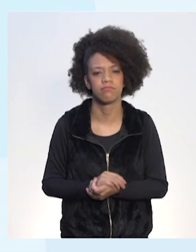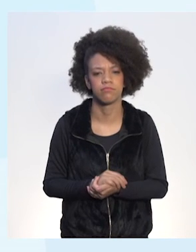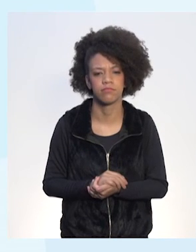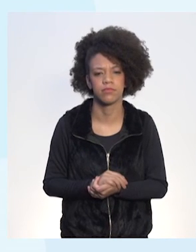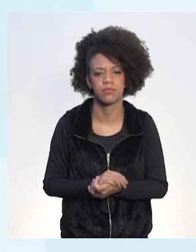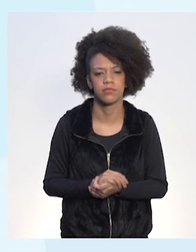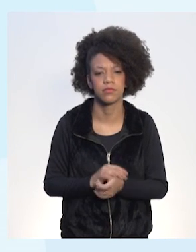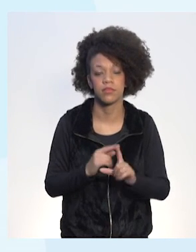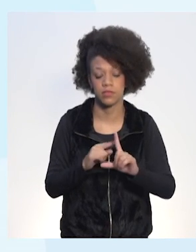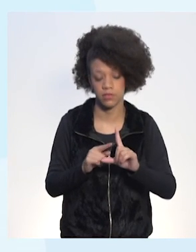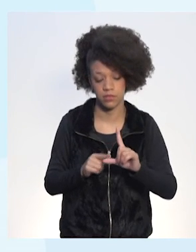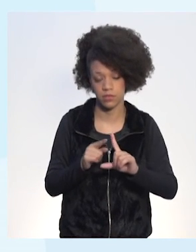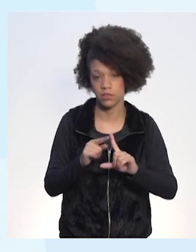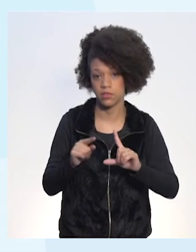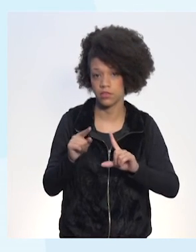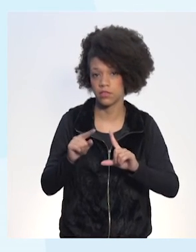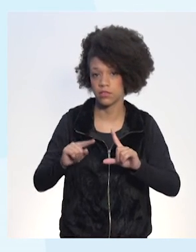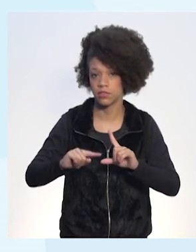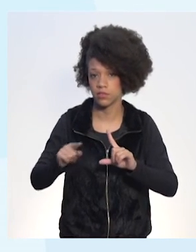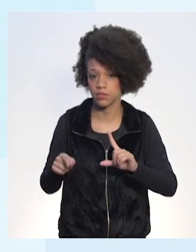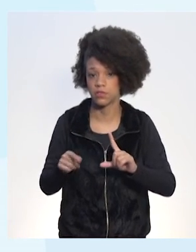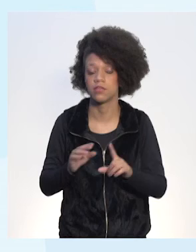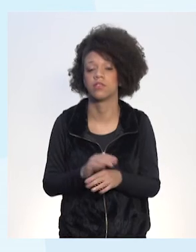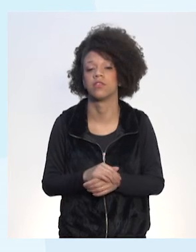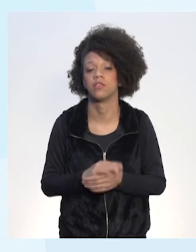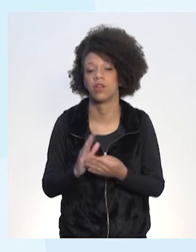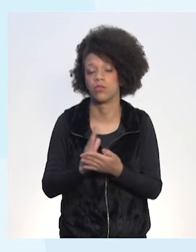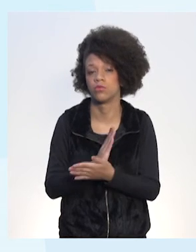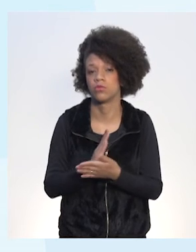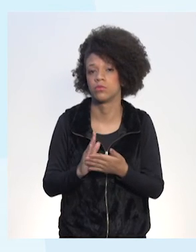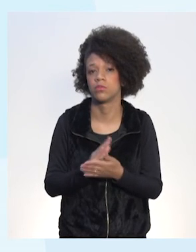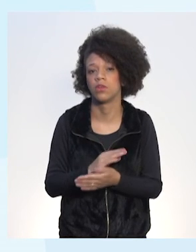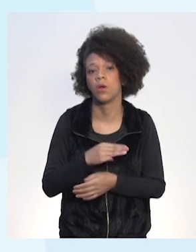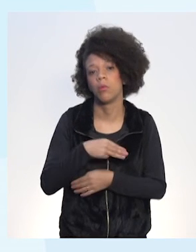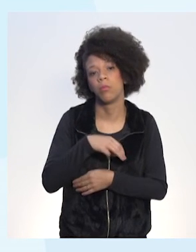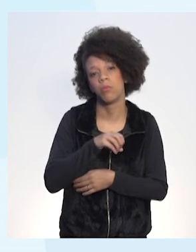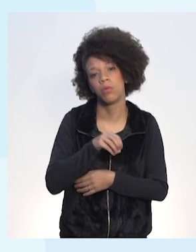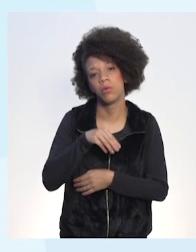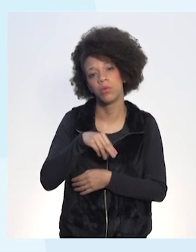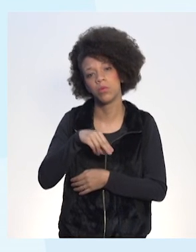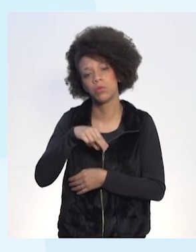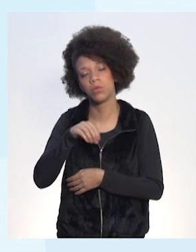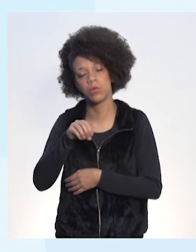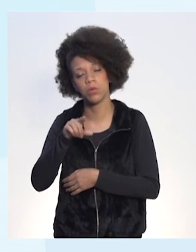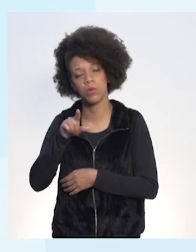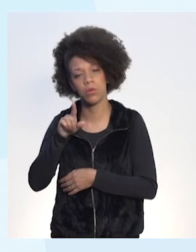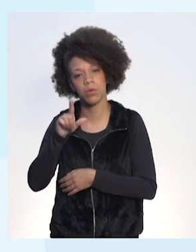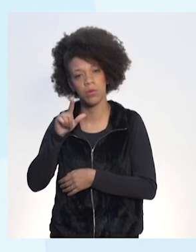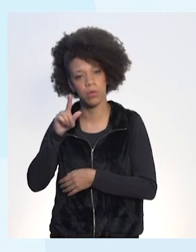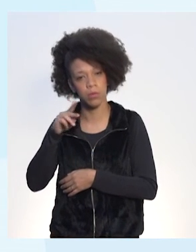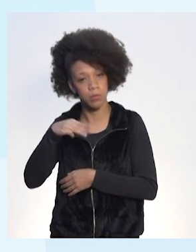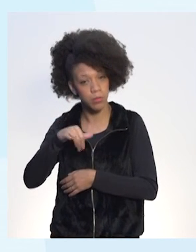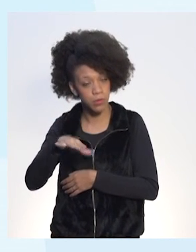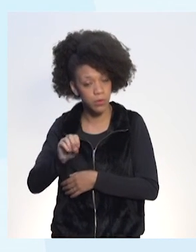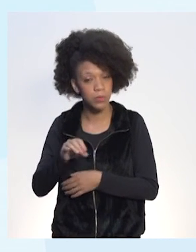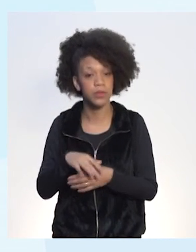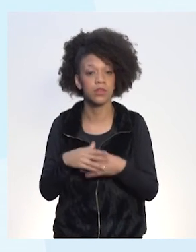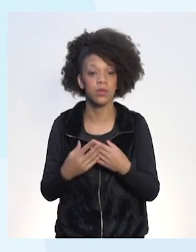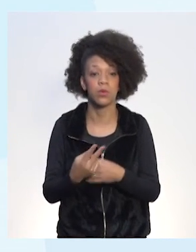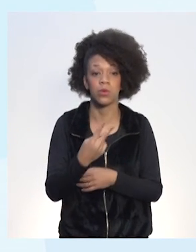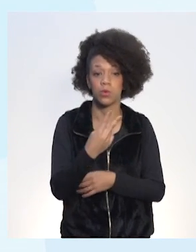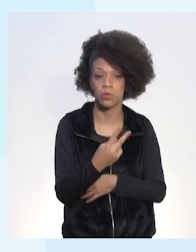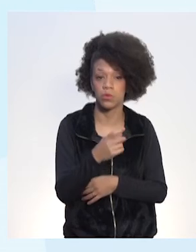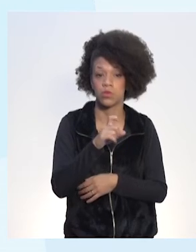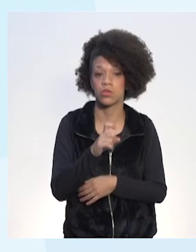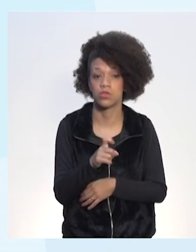As partes literais, né? Os monômios que a gente conhece. Então, eu vou fazer 2x mais